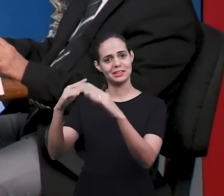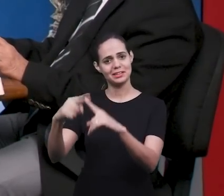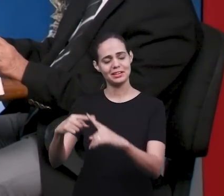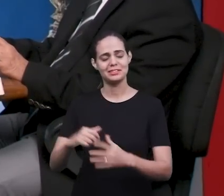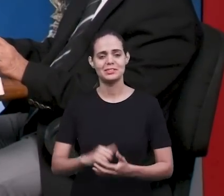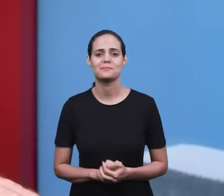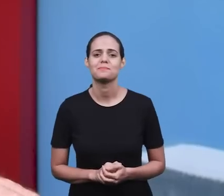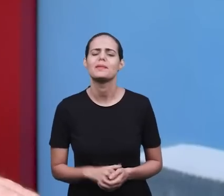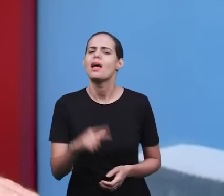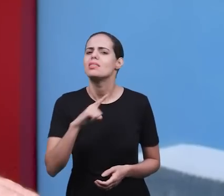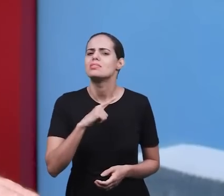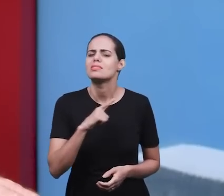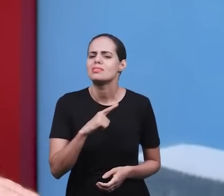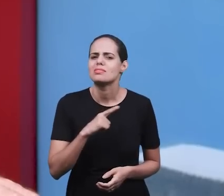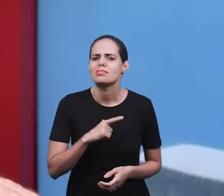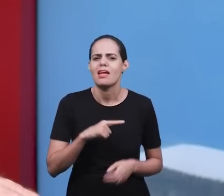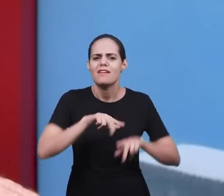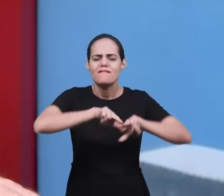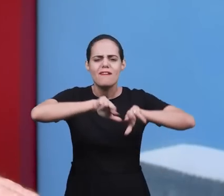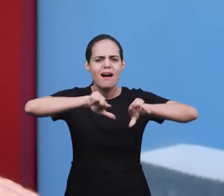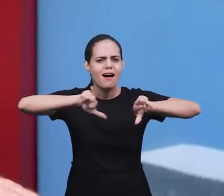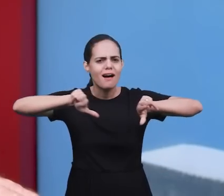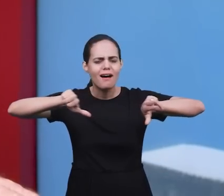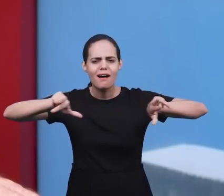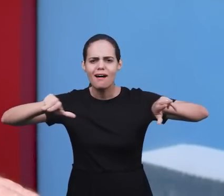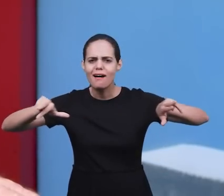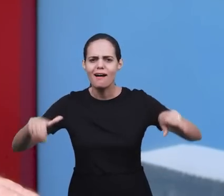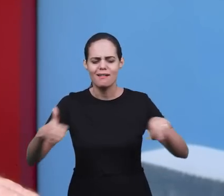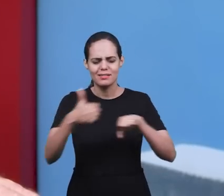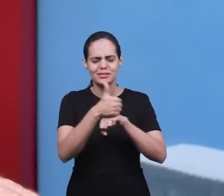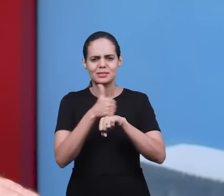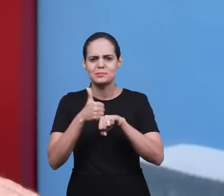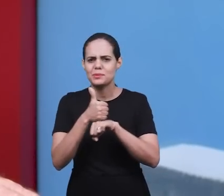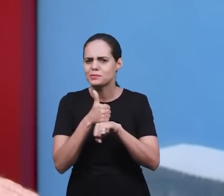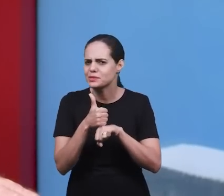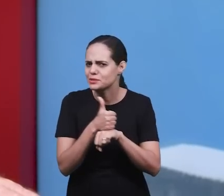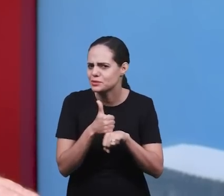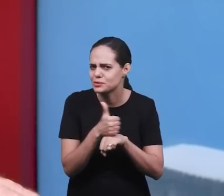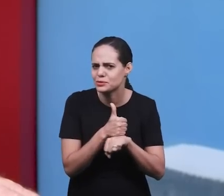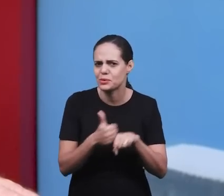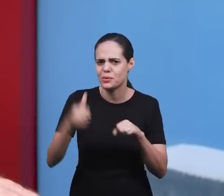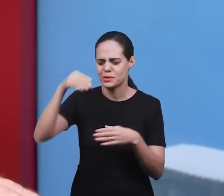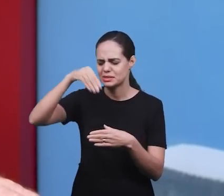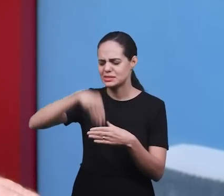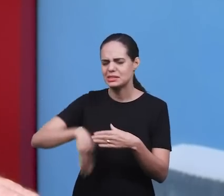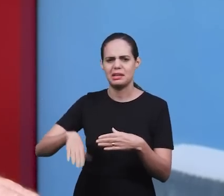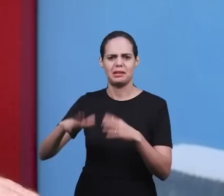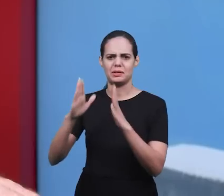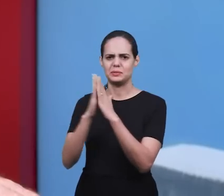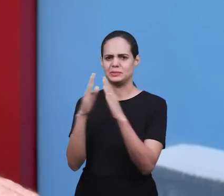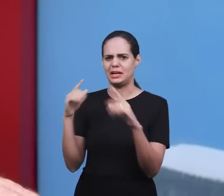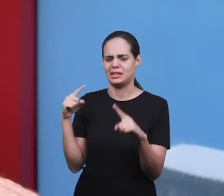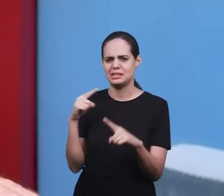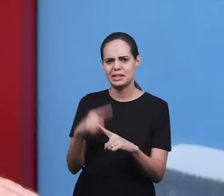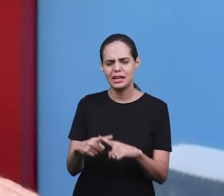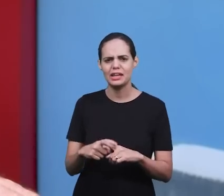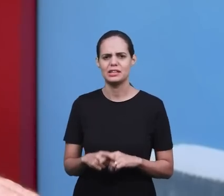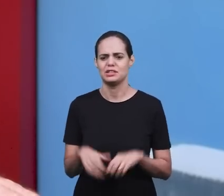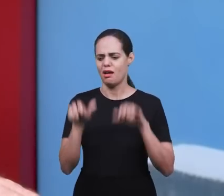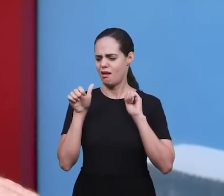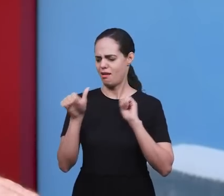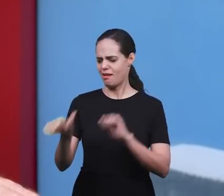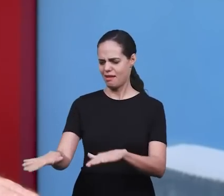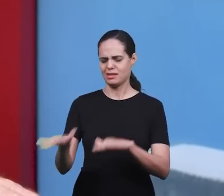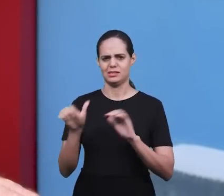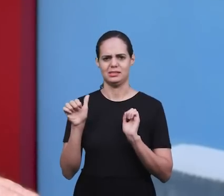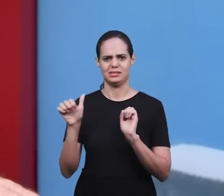suas profissões. Nós temos desde embaixadores, nós temos de oficiais altamente graduados nas Forças Armadas, mas